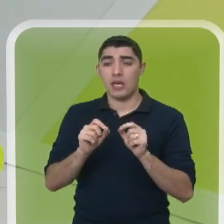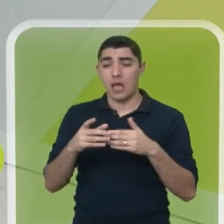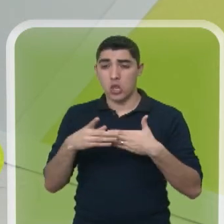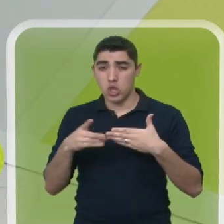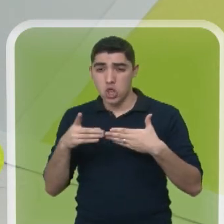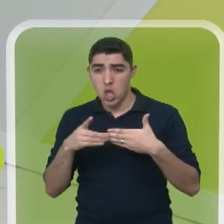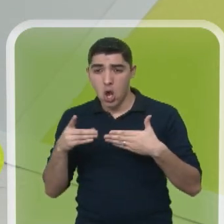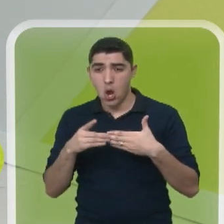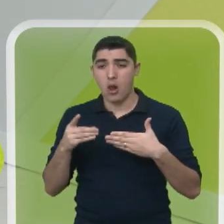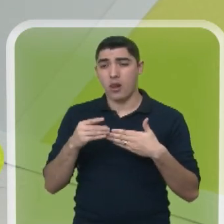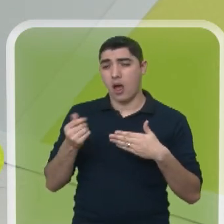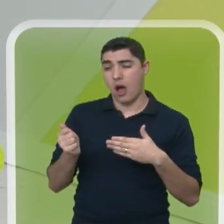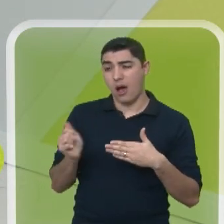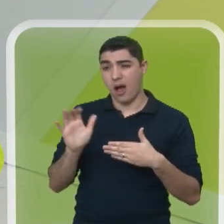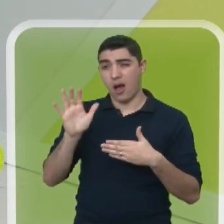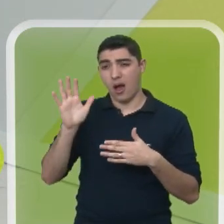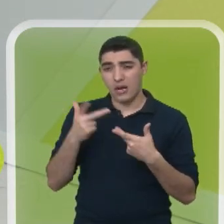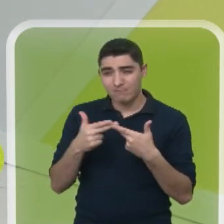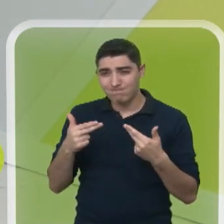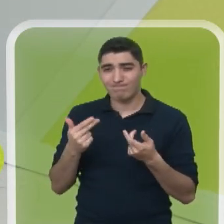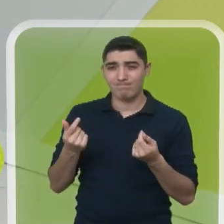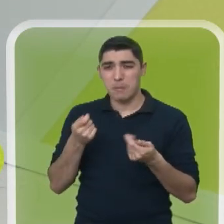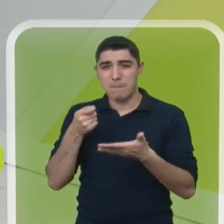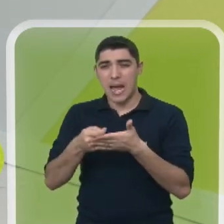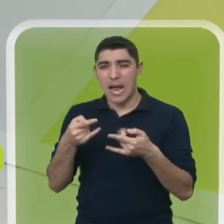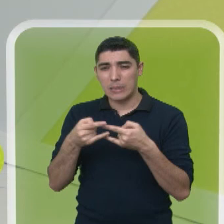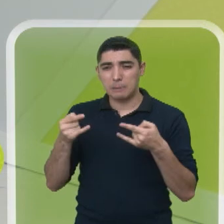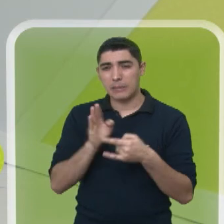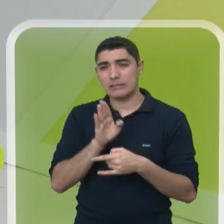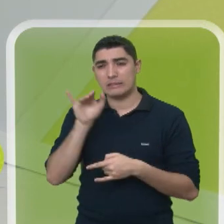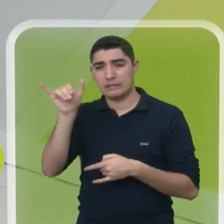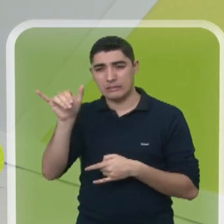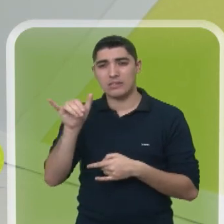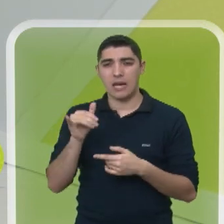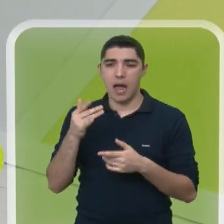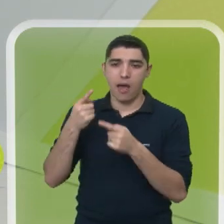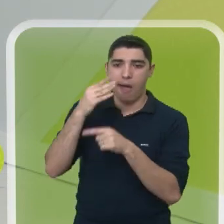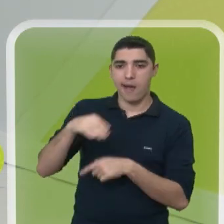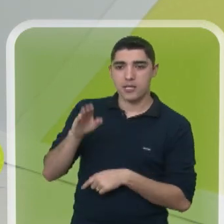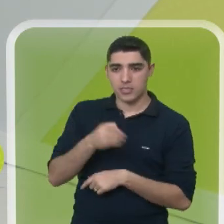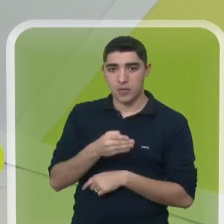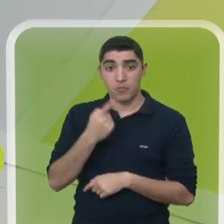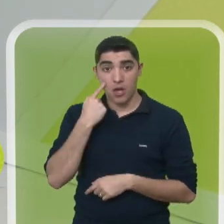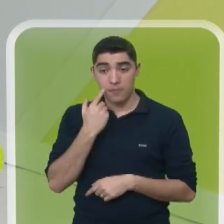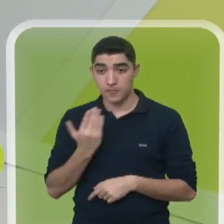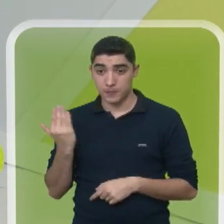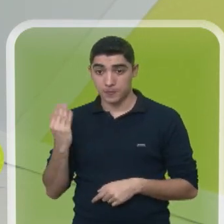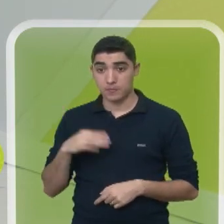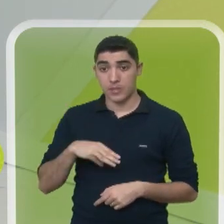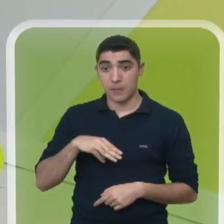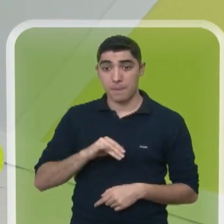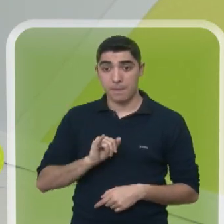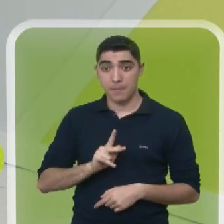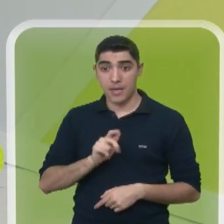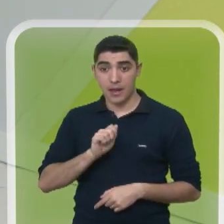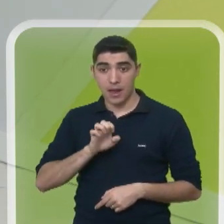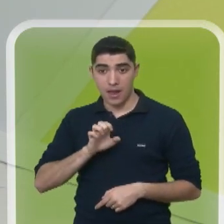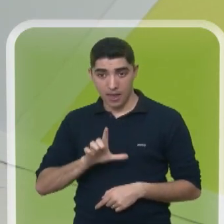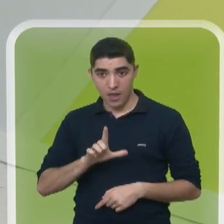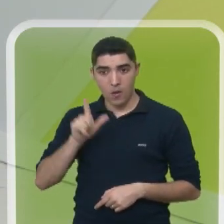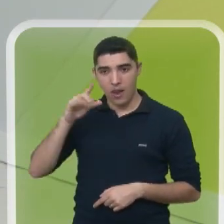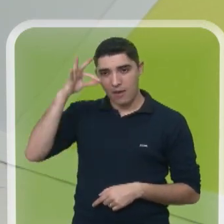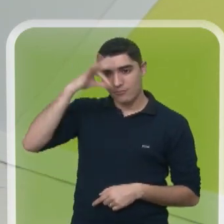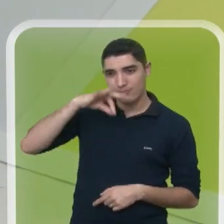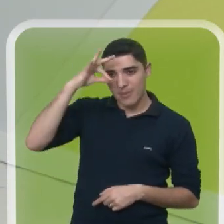preço de passagem, aquelas coisas todas. Então ele acabou sendo cancelado, isso daí. Isso aí são fotos do Micael, a gente viu na reportagem, mas está ele aí, lá em Lima, no